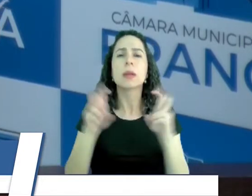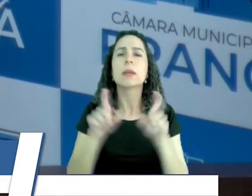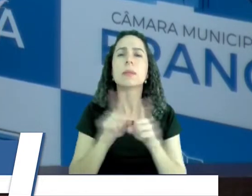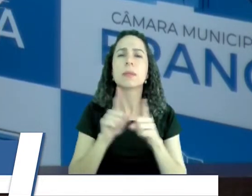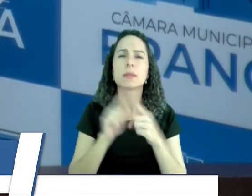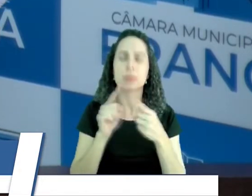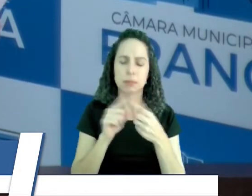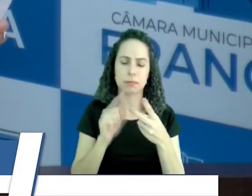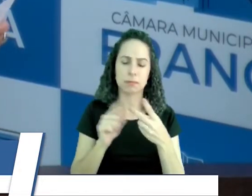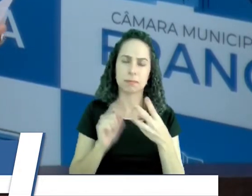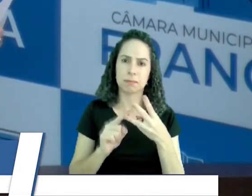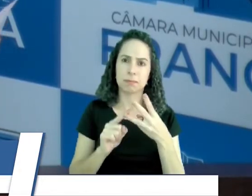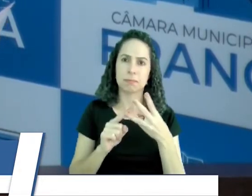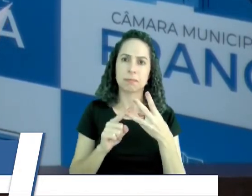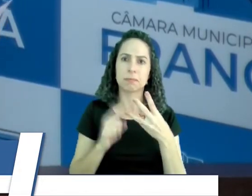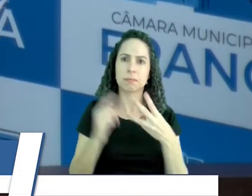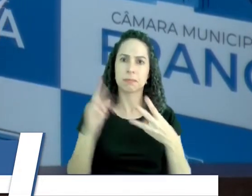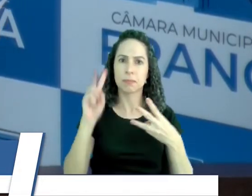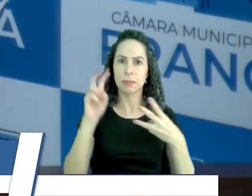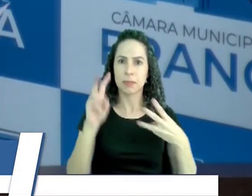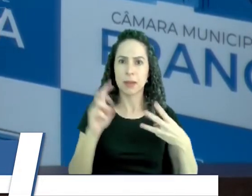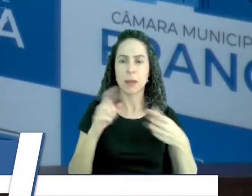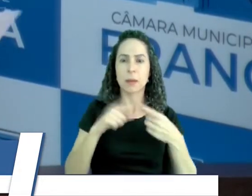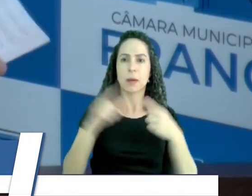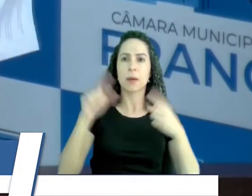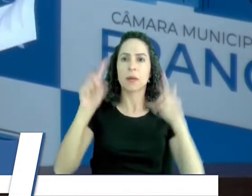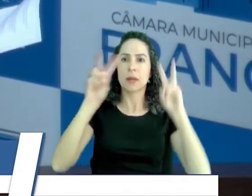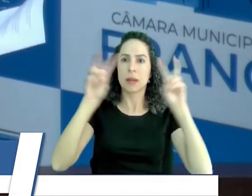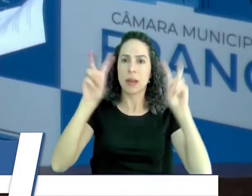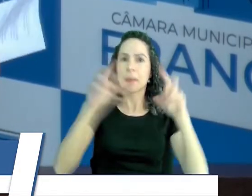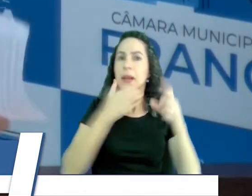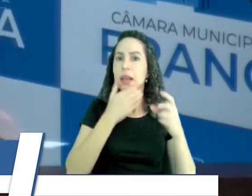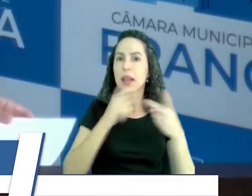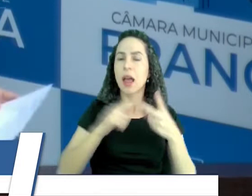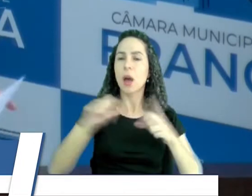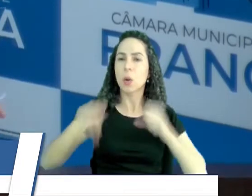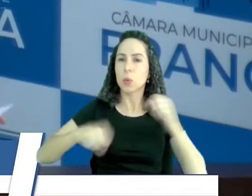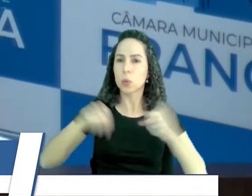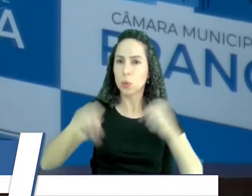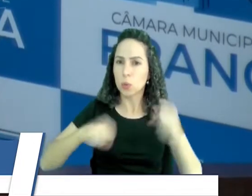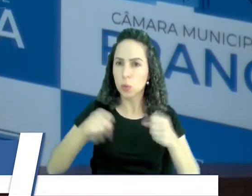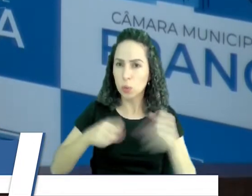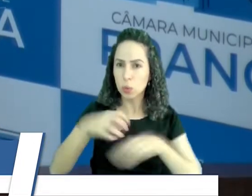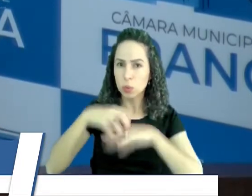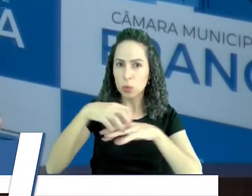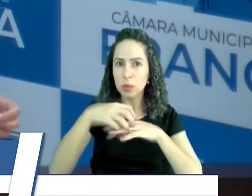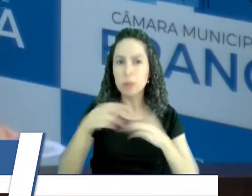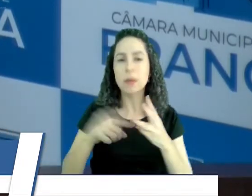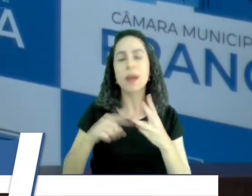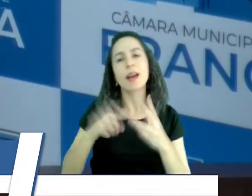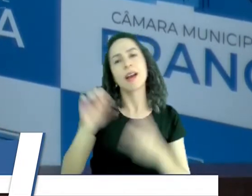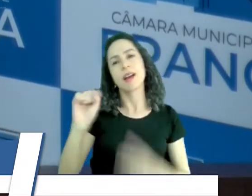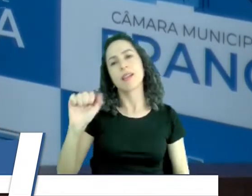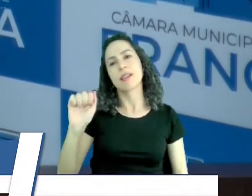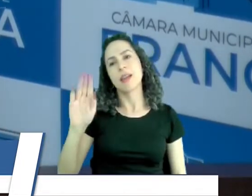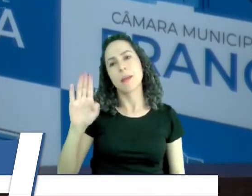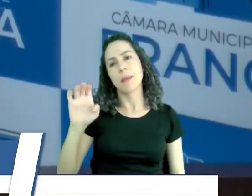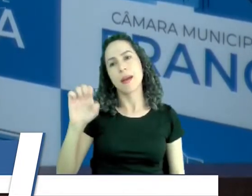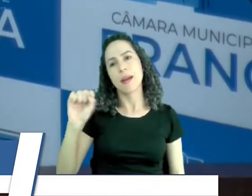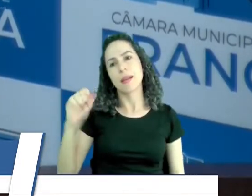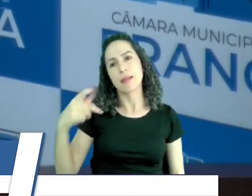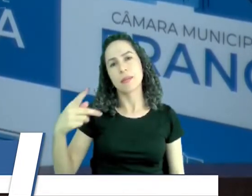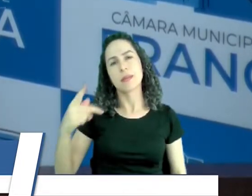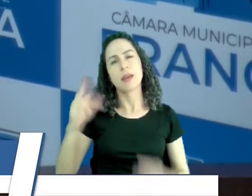as três eram decoração de Natal, cicloturismo e a Sabesp, que é referência em tratamento de